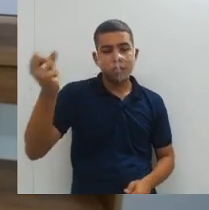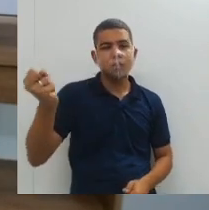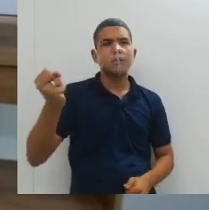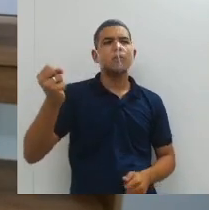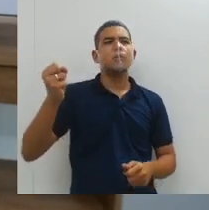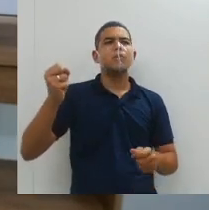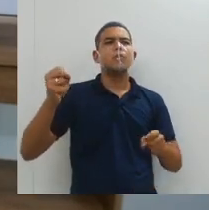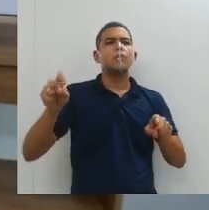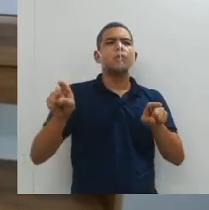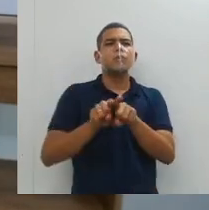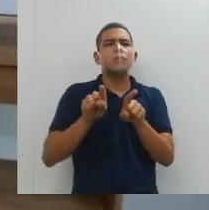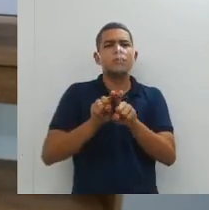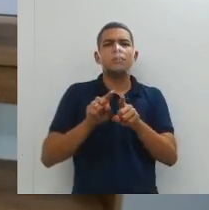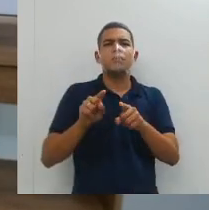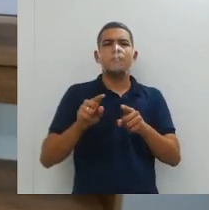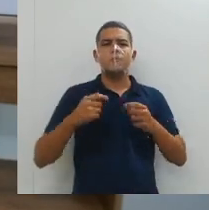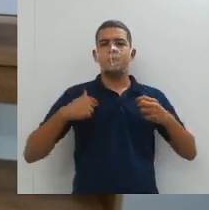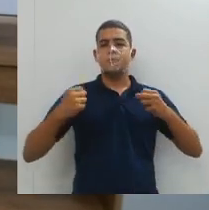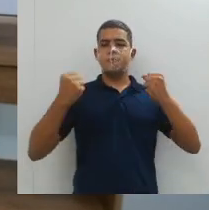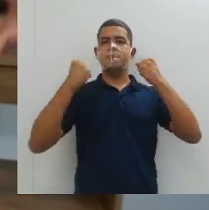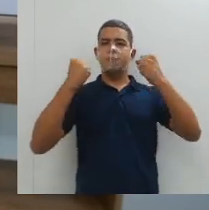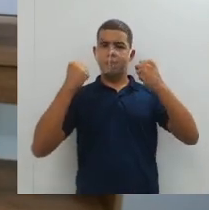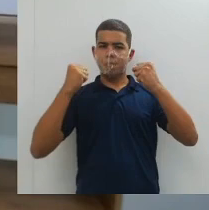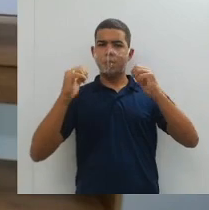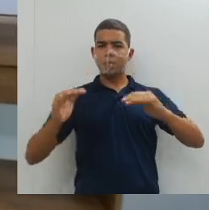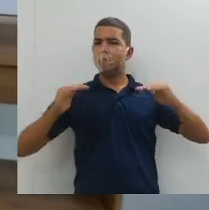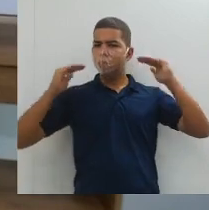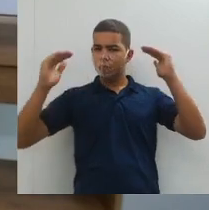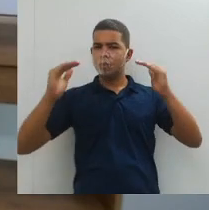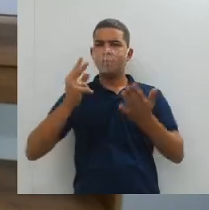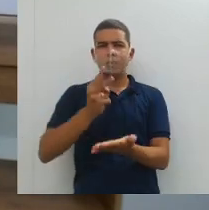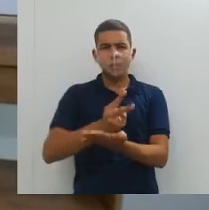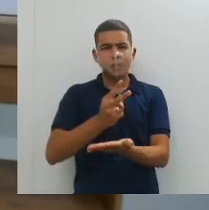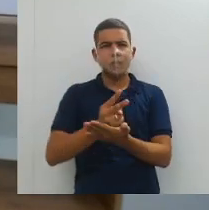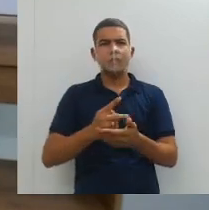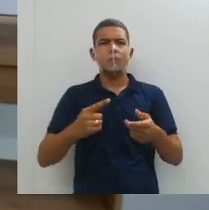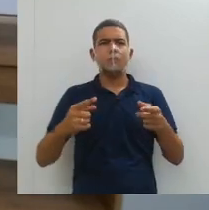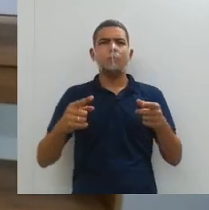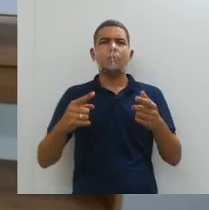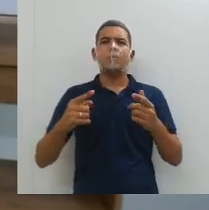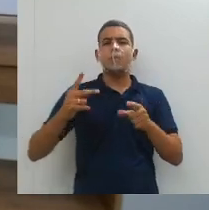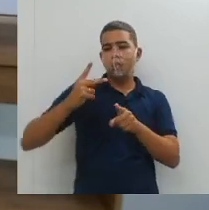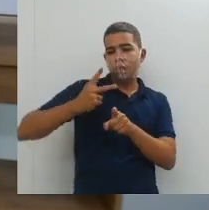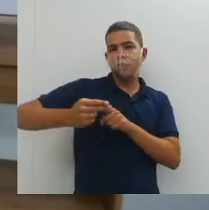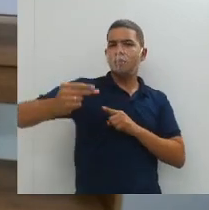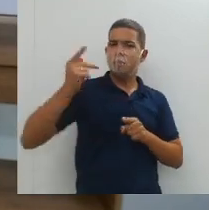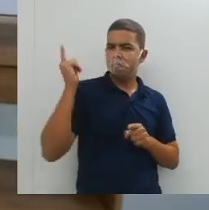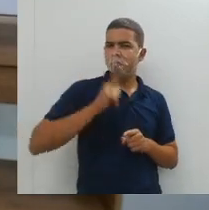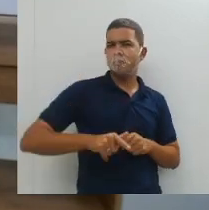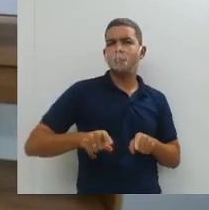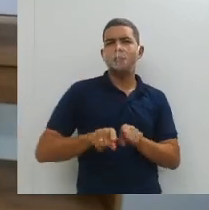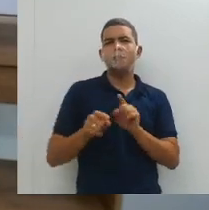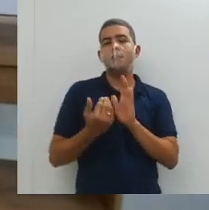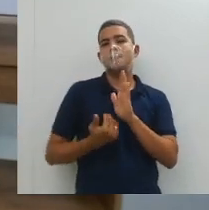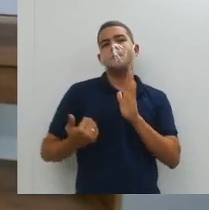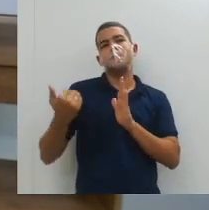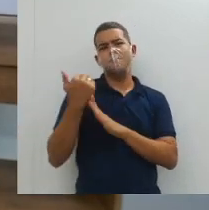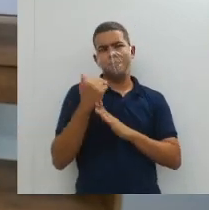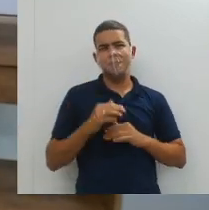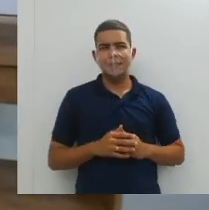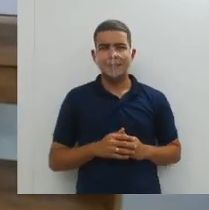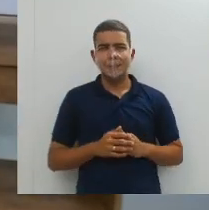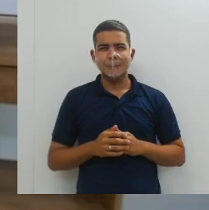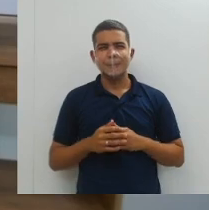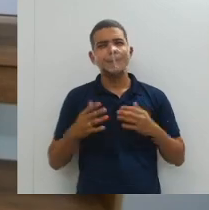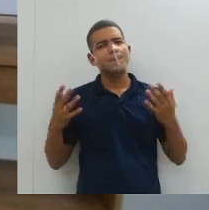na manutenção do poder e, claro, no aumento ou acréscimo desse poder. Portanto,